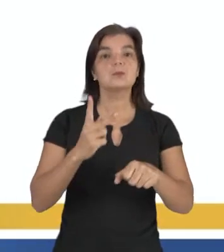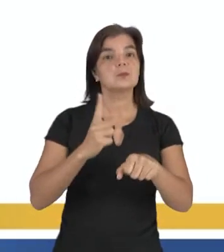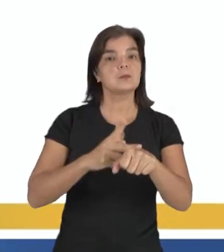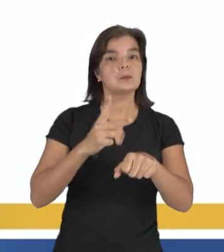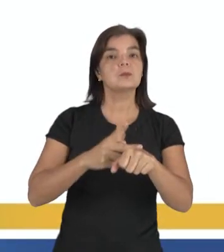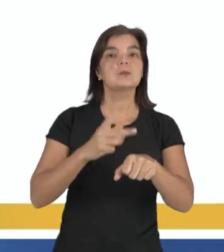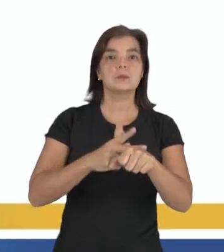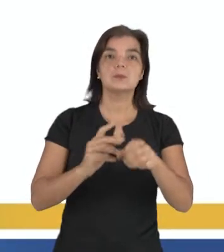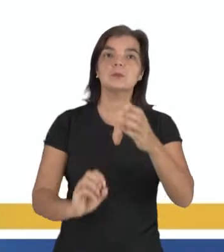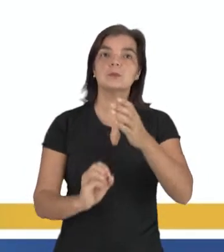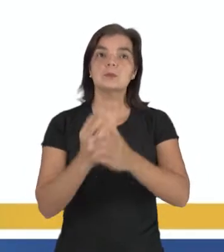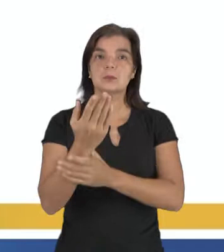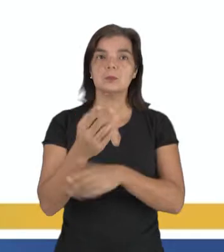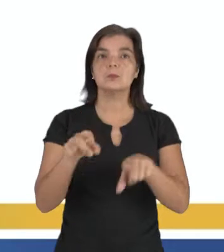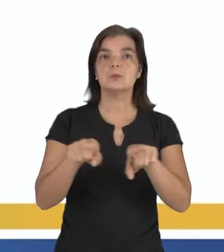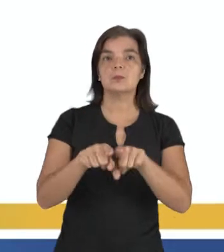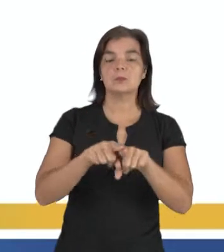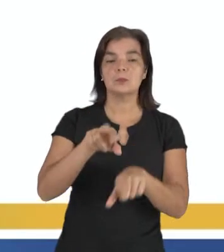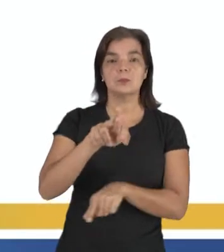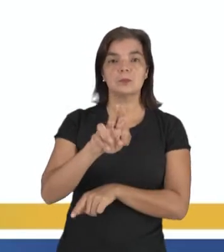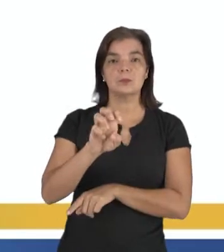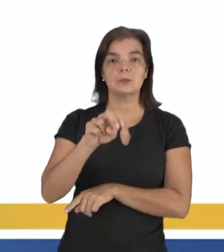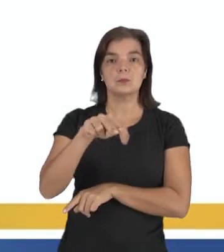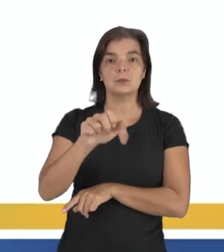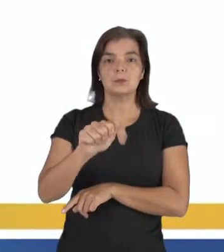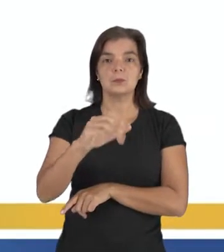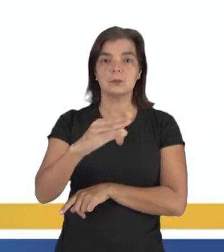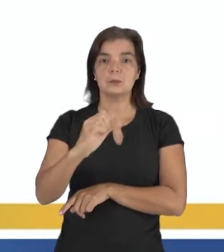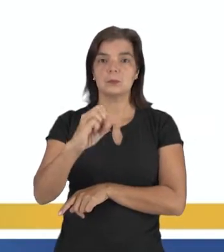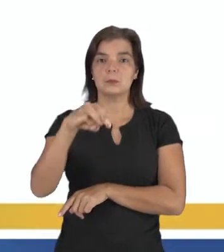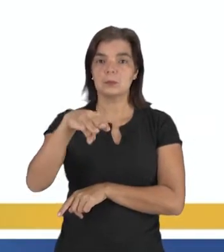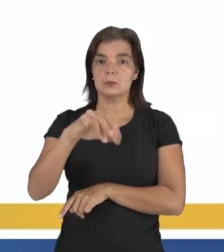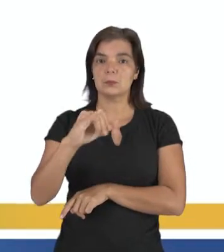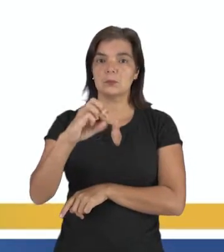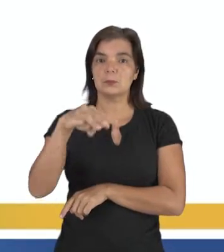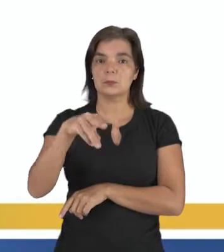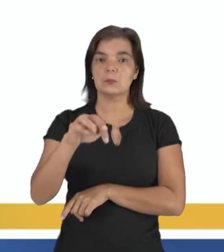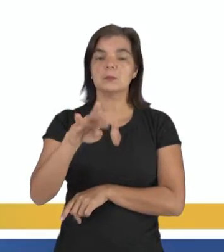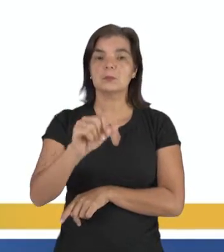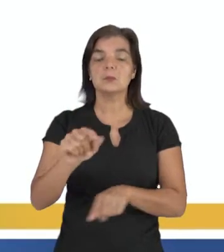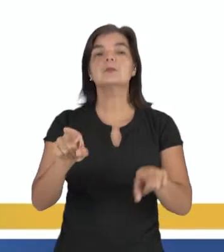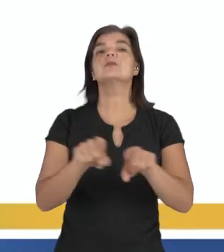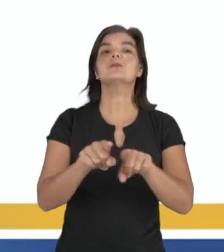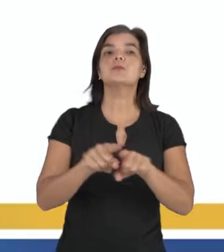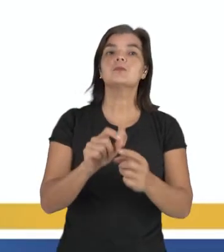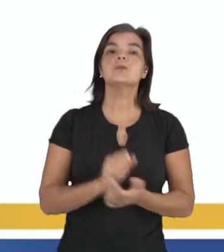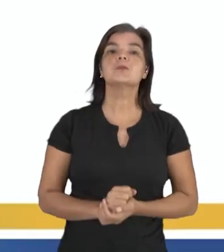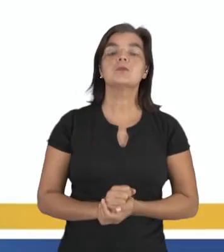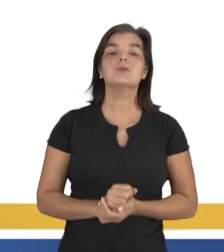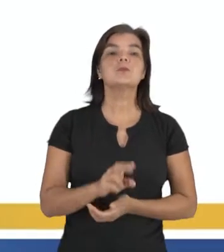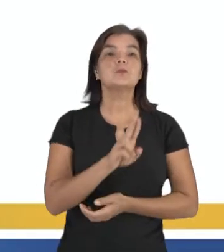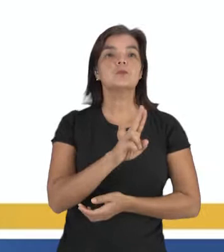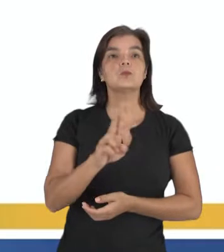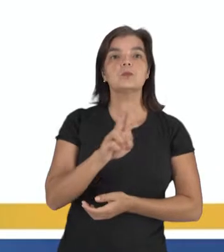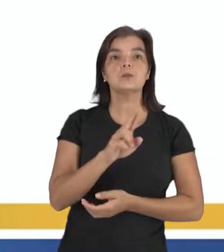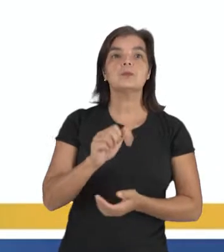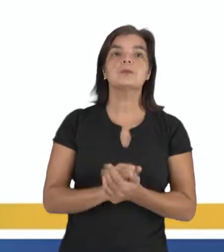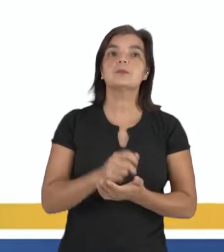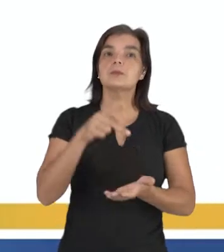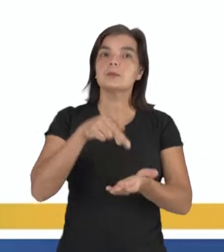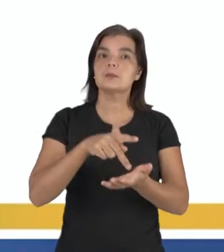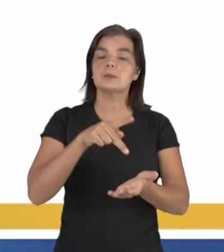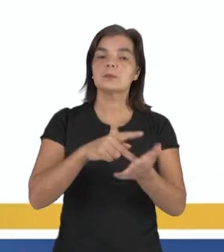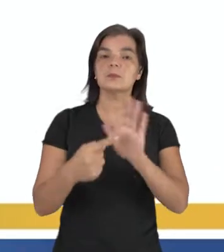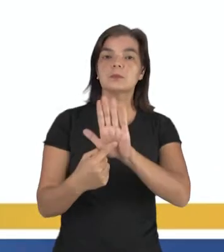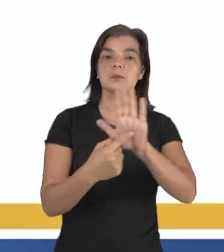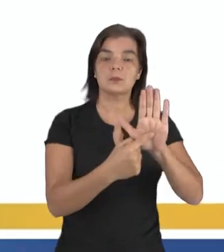período renascentista. O nome do artista é Gian Lorenzo Bernini e o nome dessa obra é A